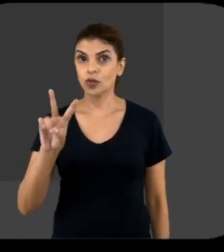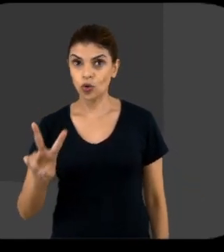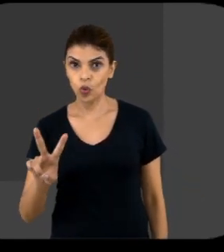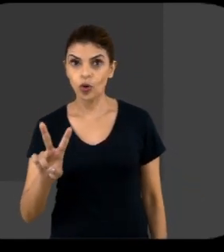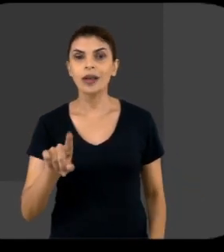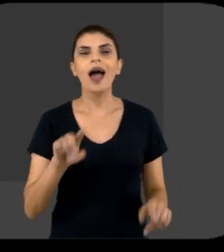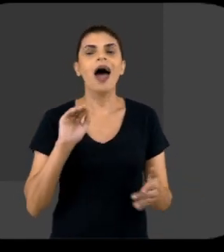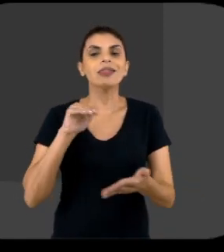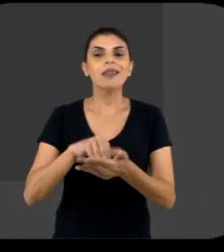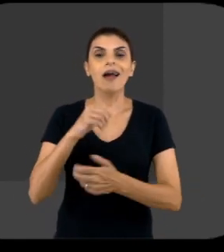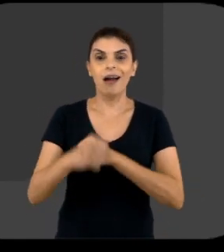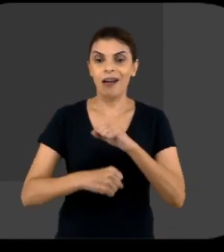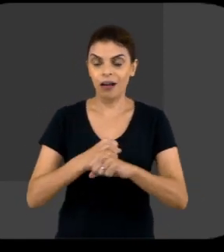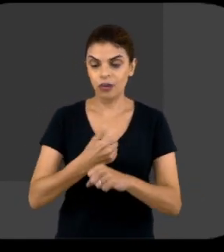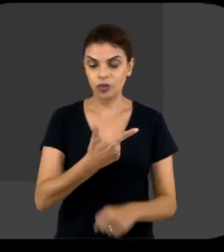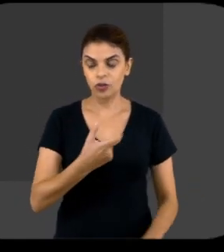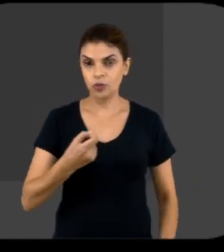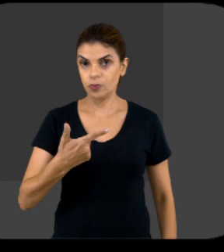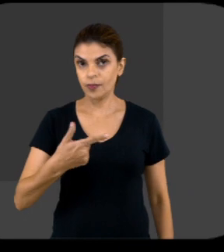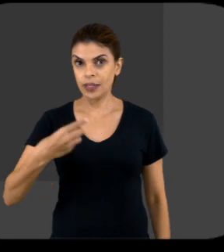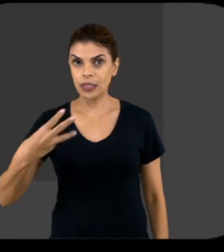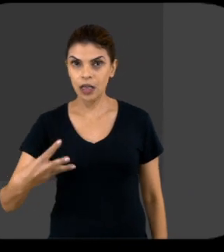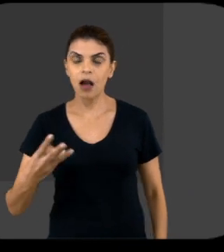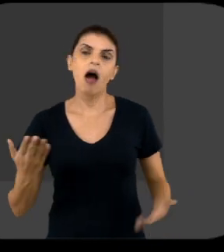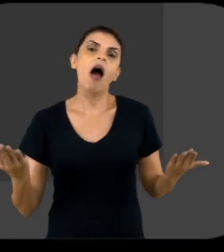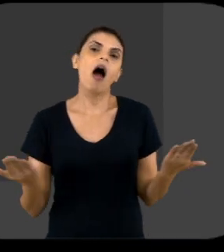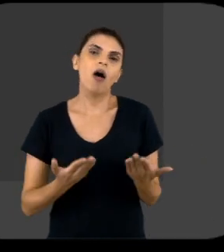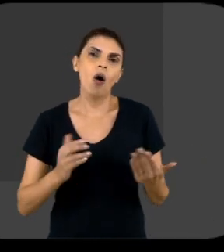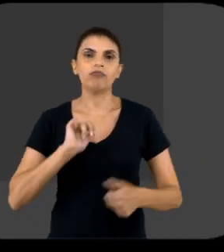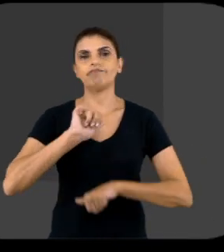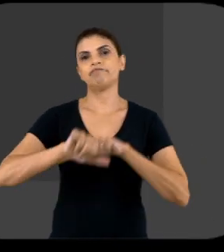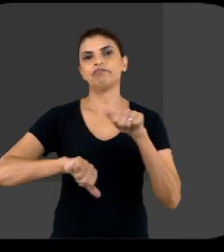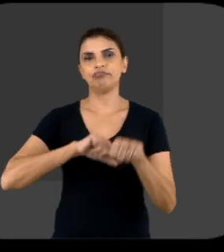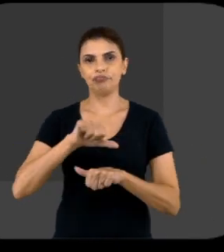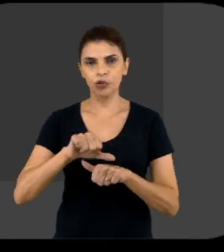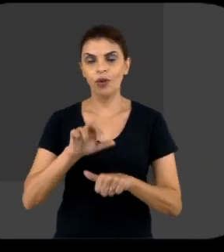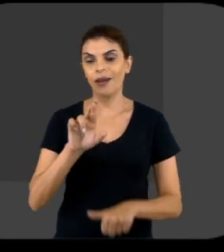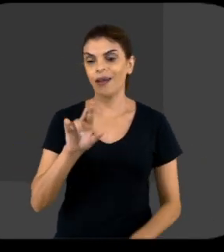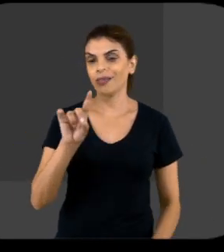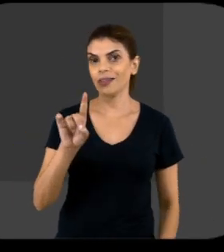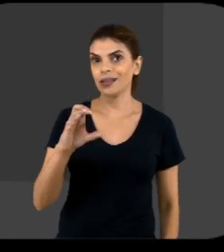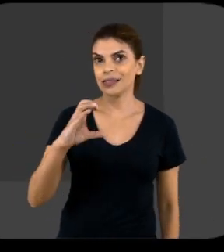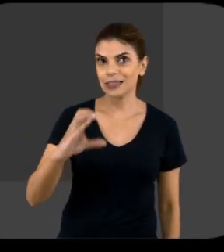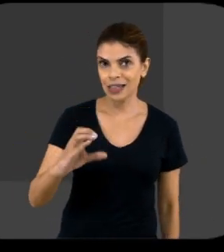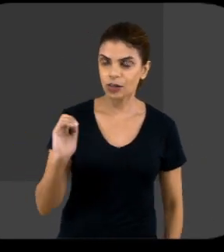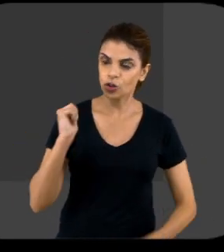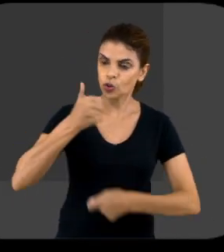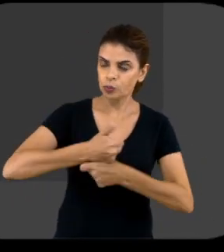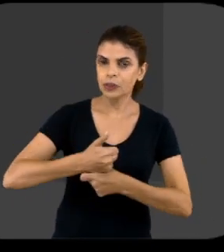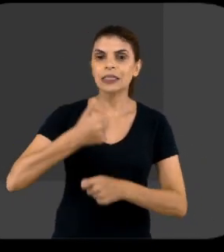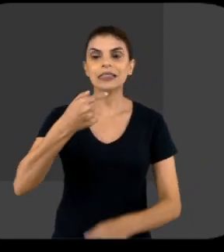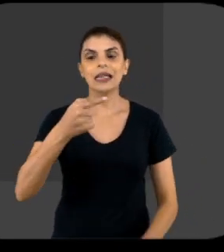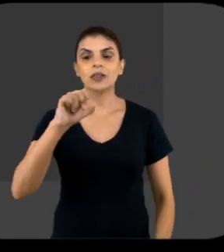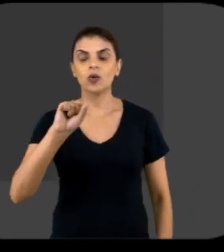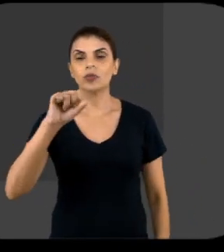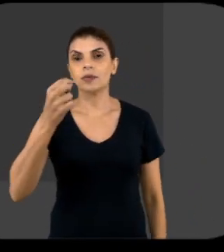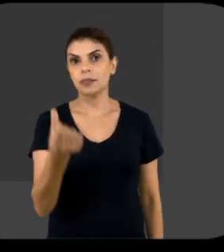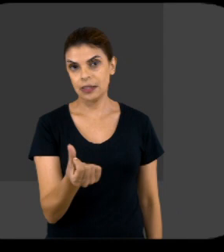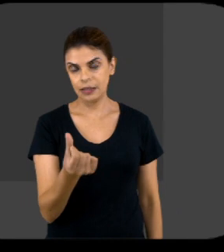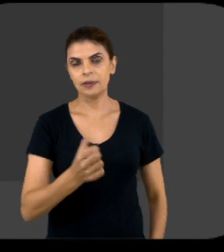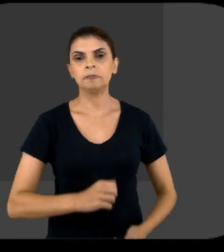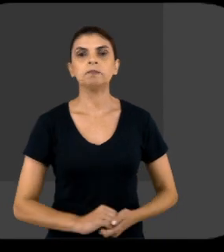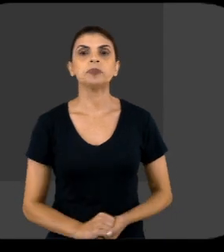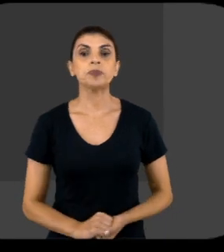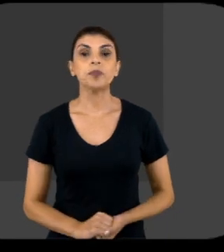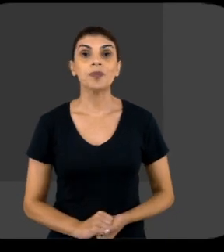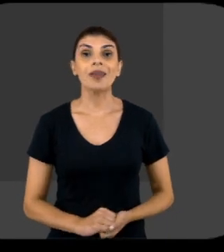RDC 302 até o ano de 2023 e nesse ano de 2023 ela foi substituída pela RDC